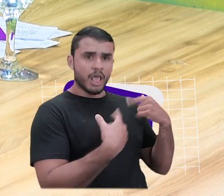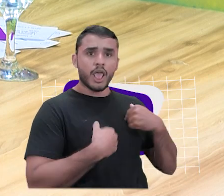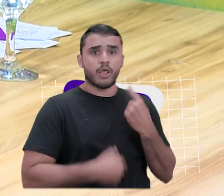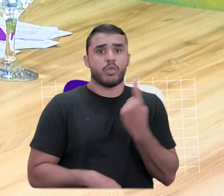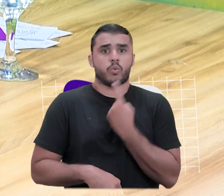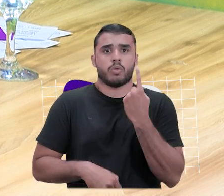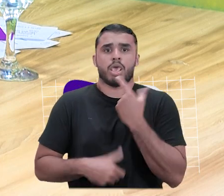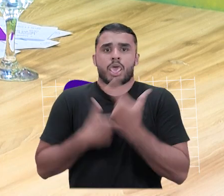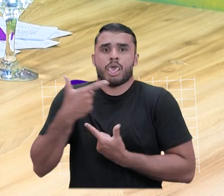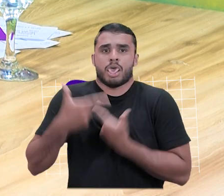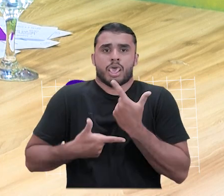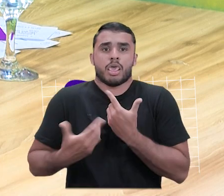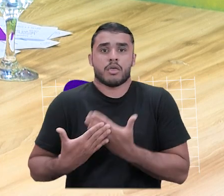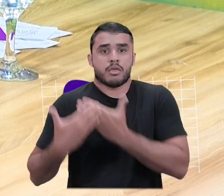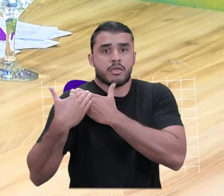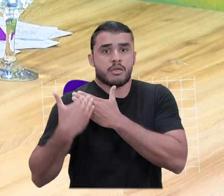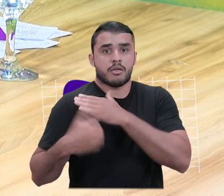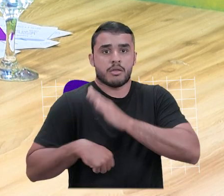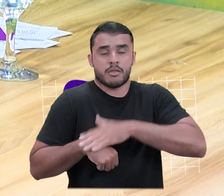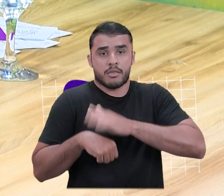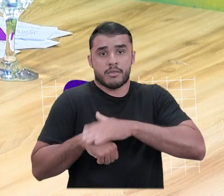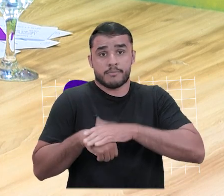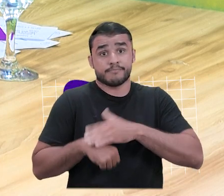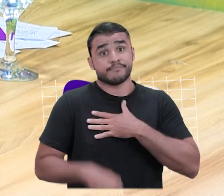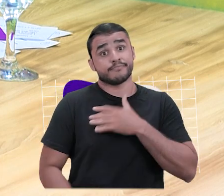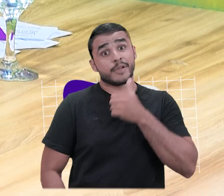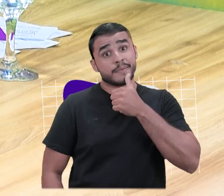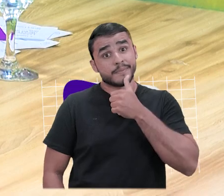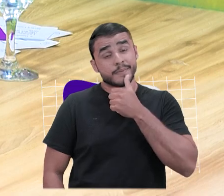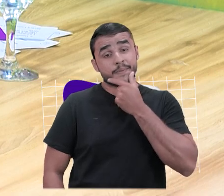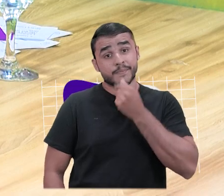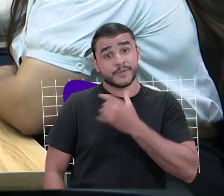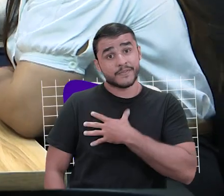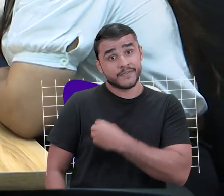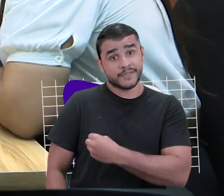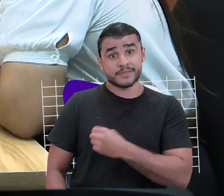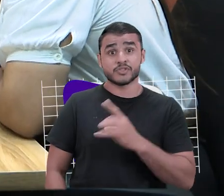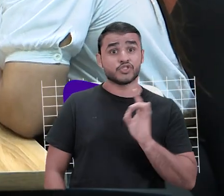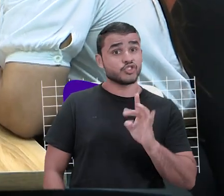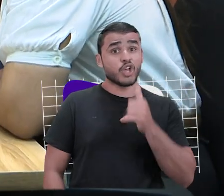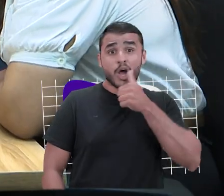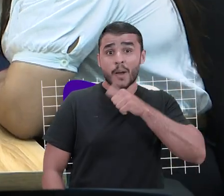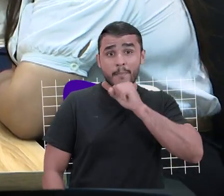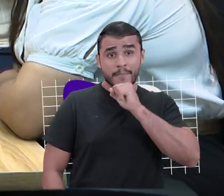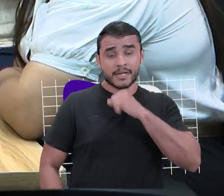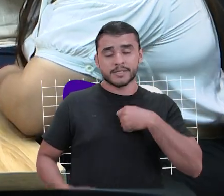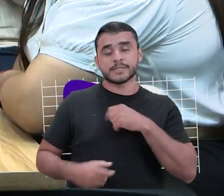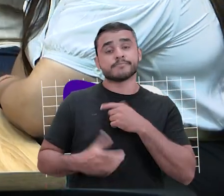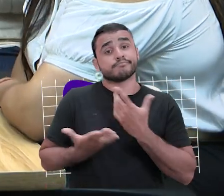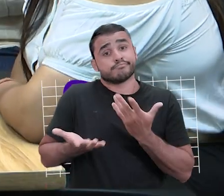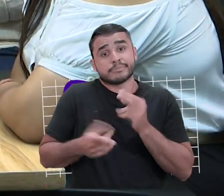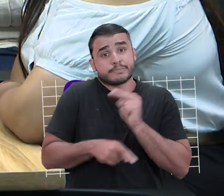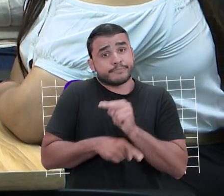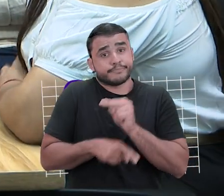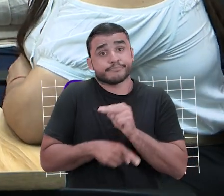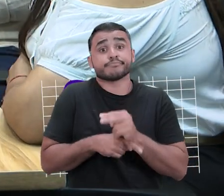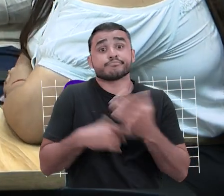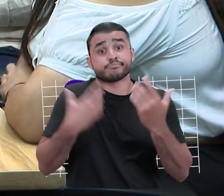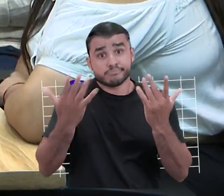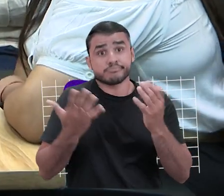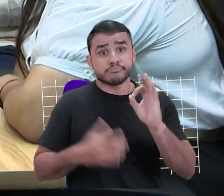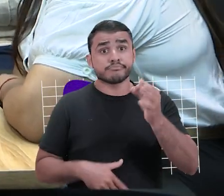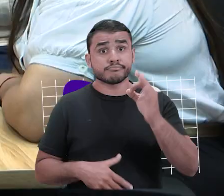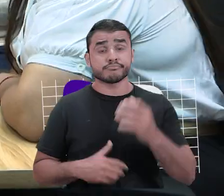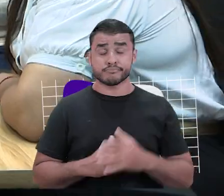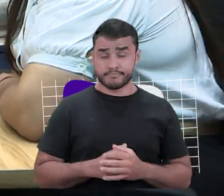Muitas. Eu costumo dizer que o filho é de mãe, né? Mas vamos lá. Vamos ao que interessa. O